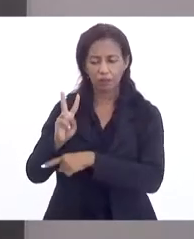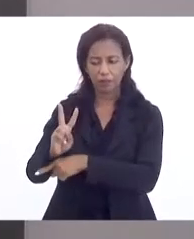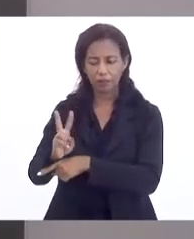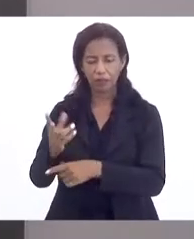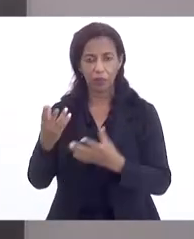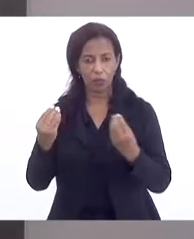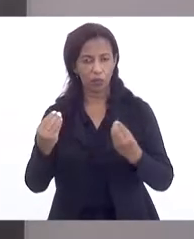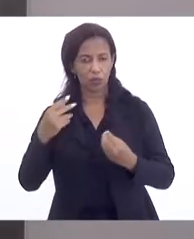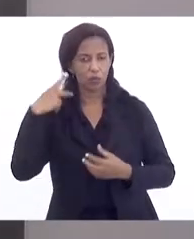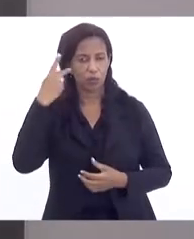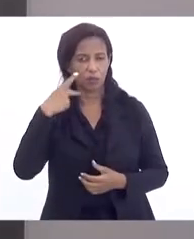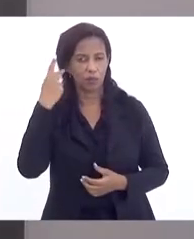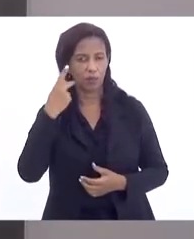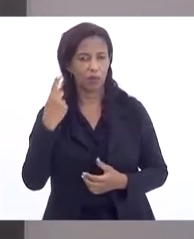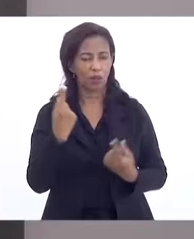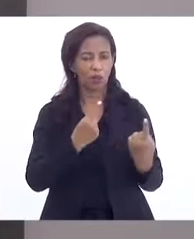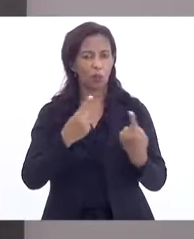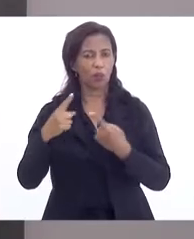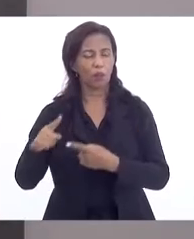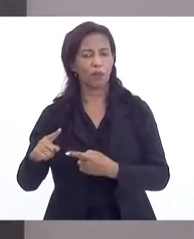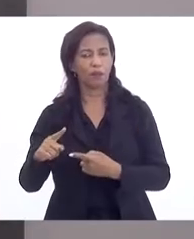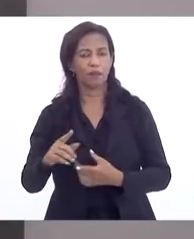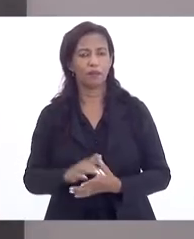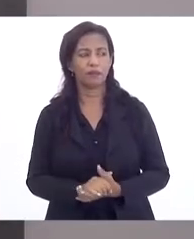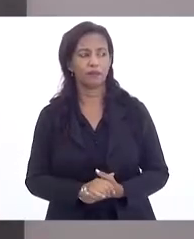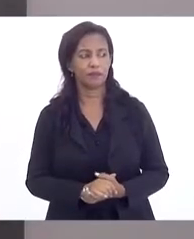frente parlamentar de combate